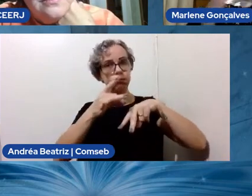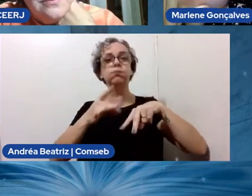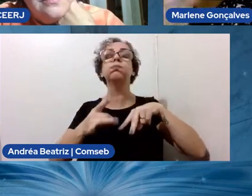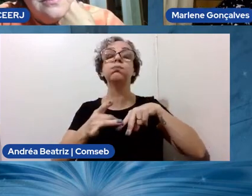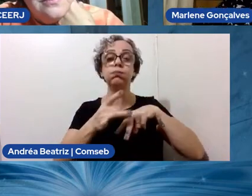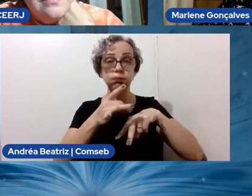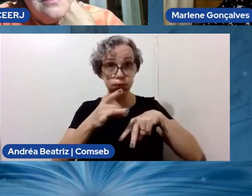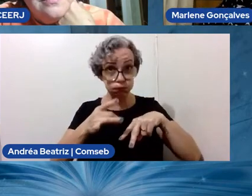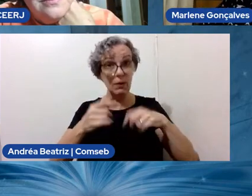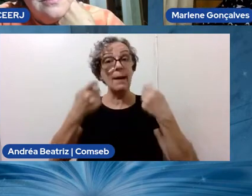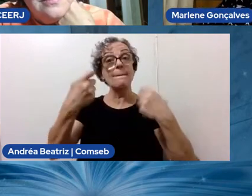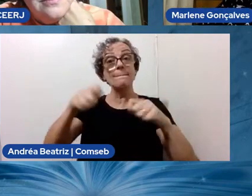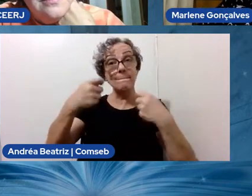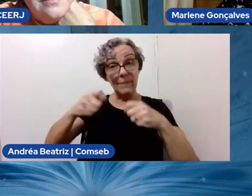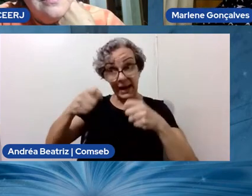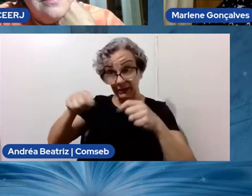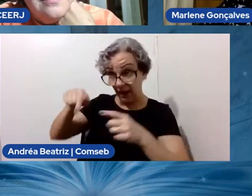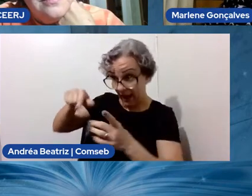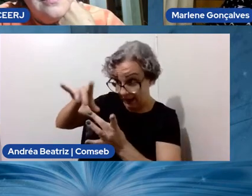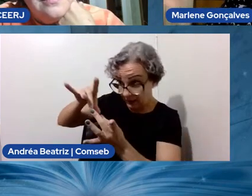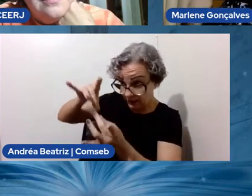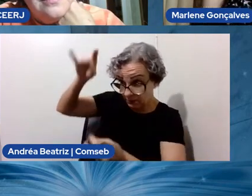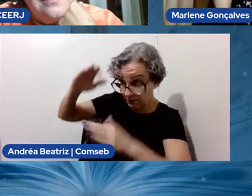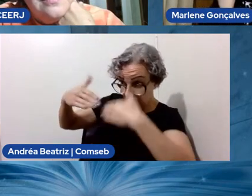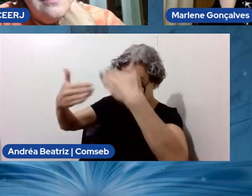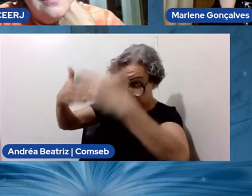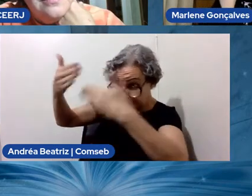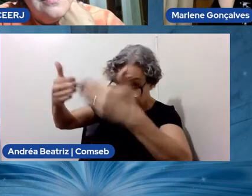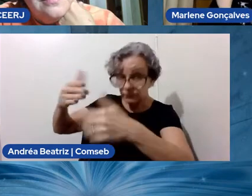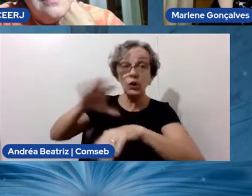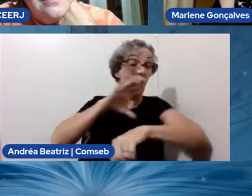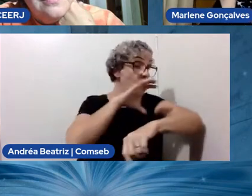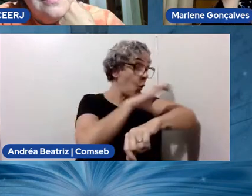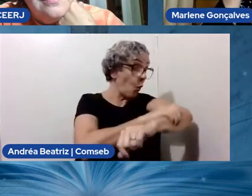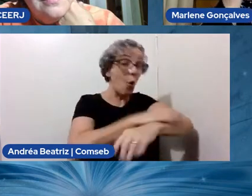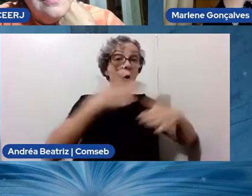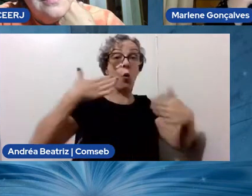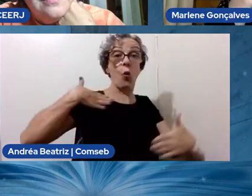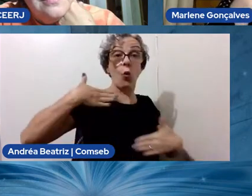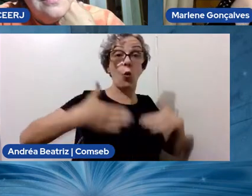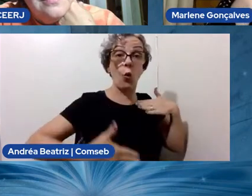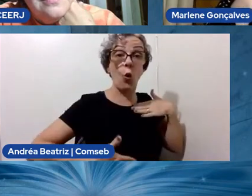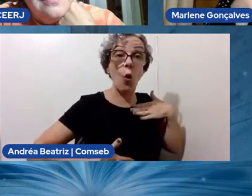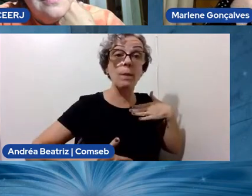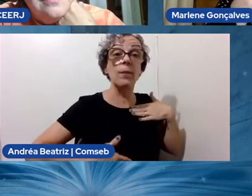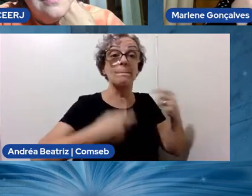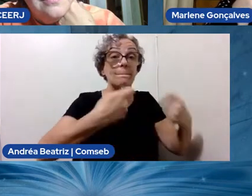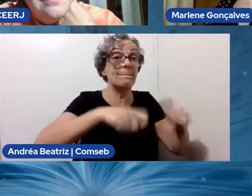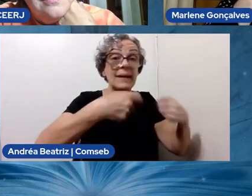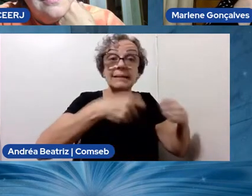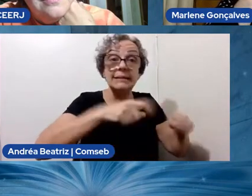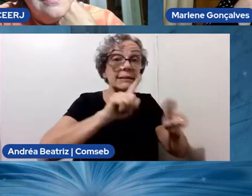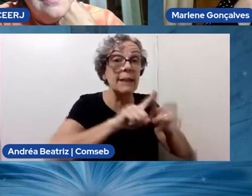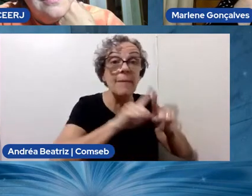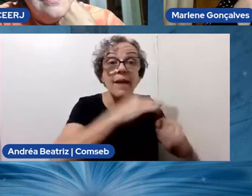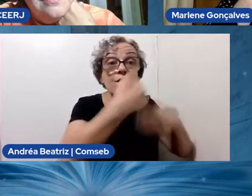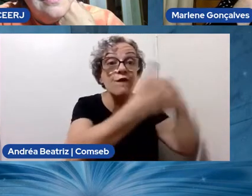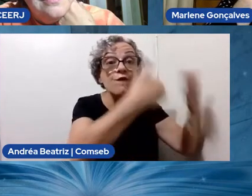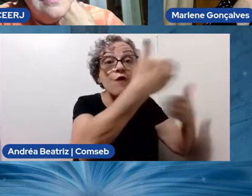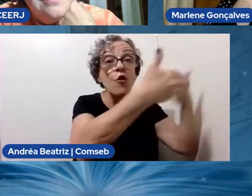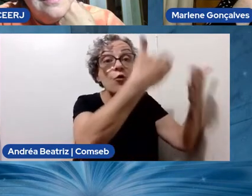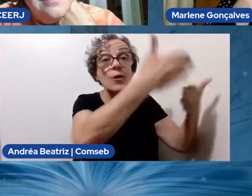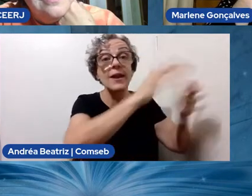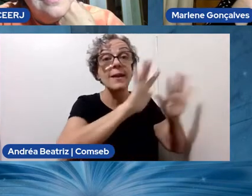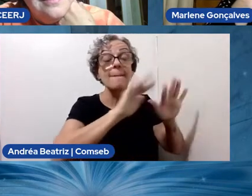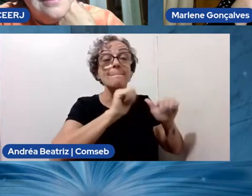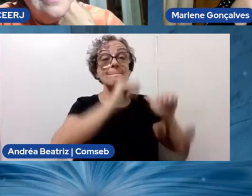com a evolução daquele espírito. Se você pegar, por exemplo, Chico Xavier, já foi, não foi a beleza de espírito que a